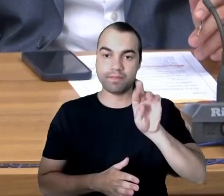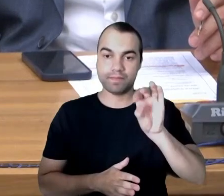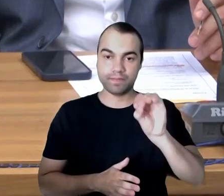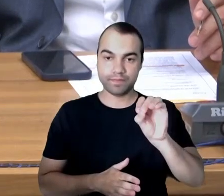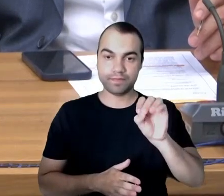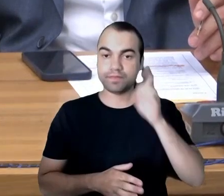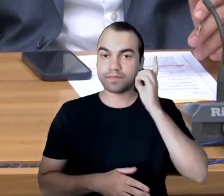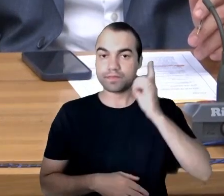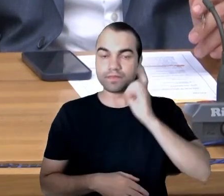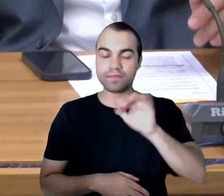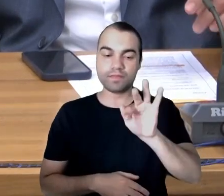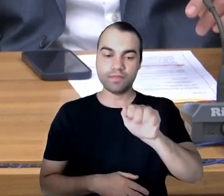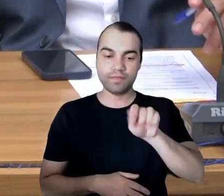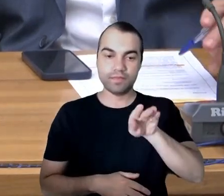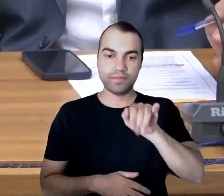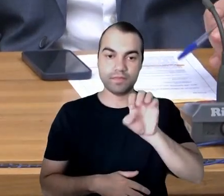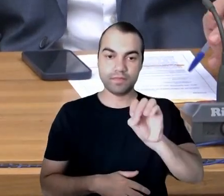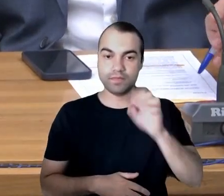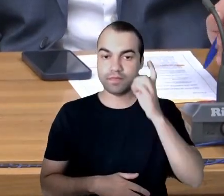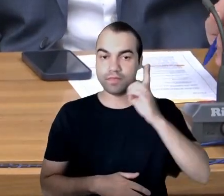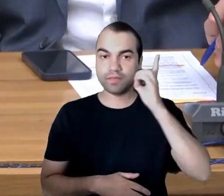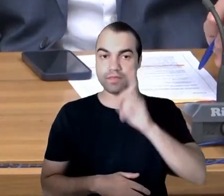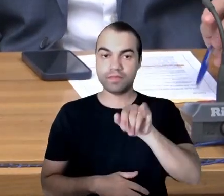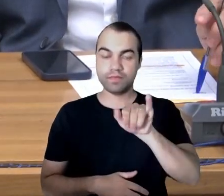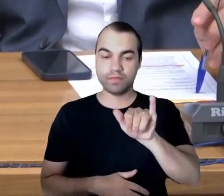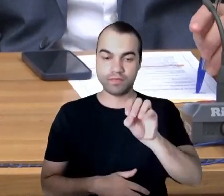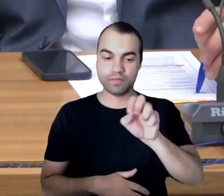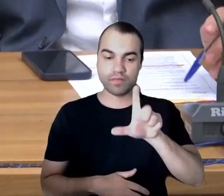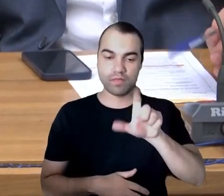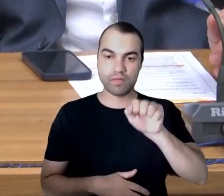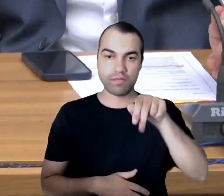Félix do deputado Iolando